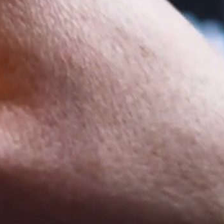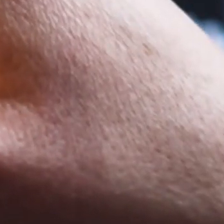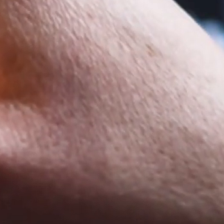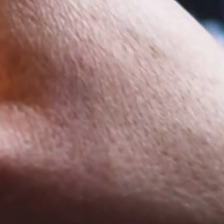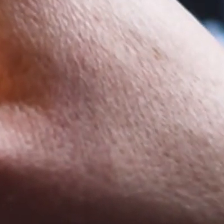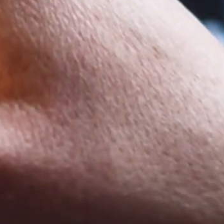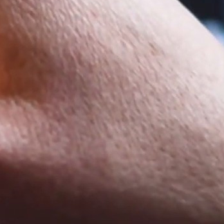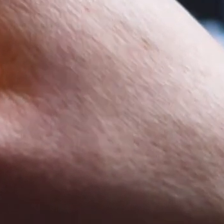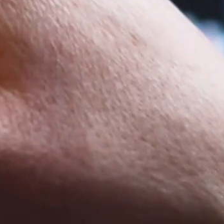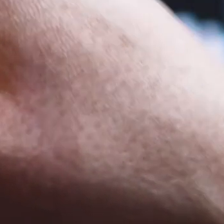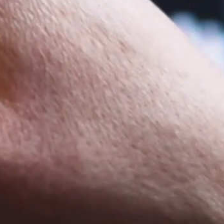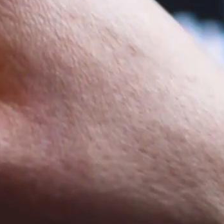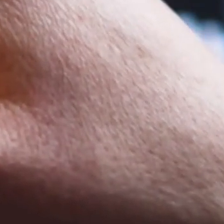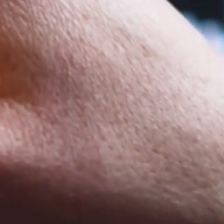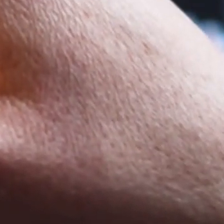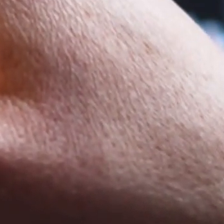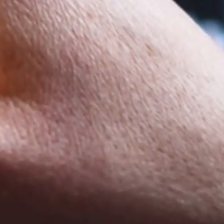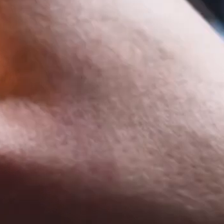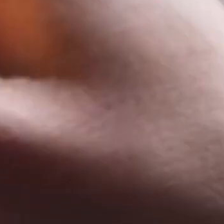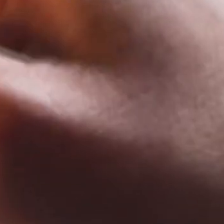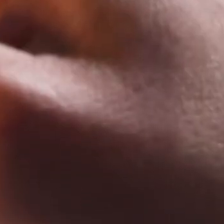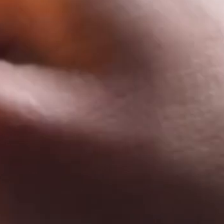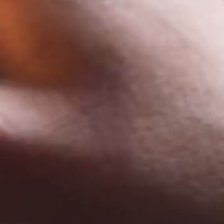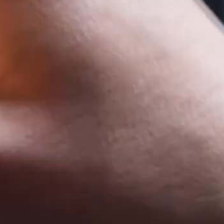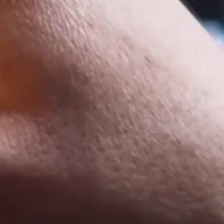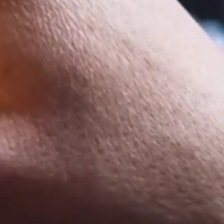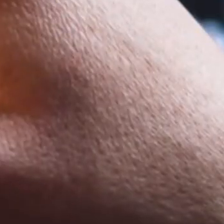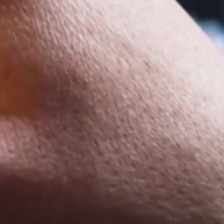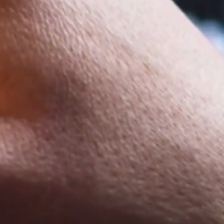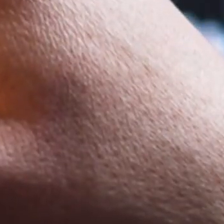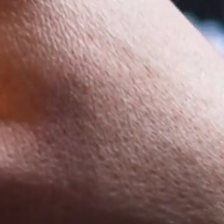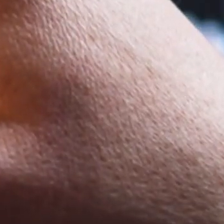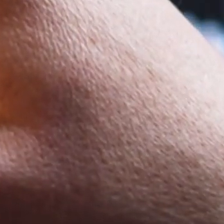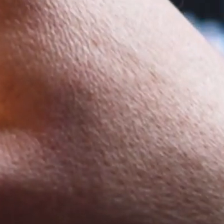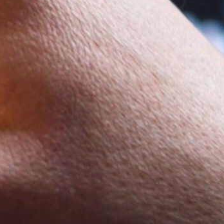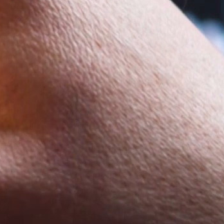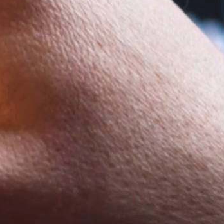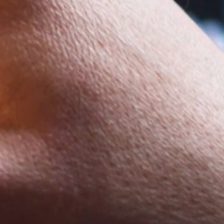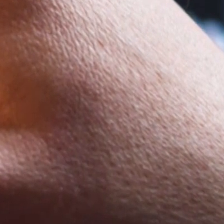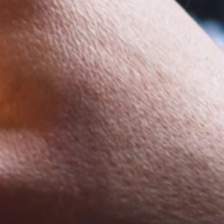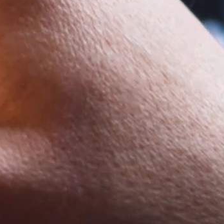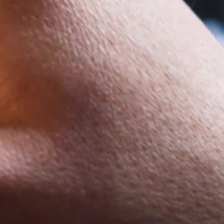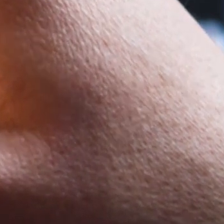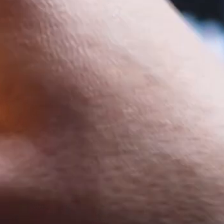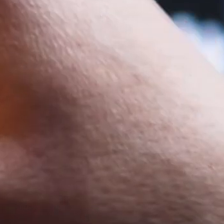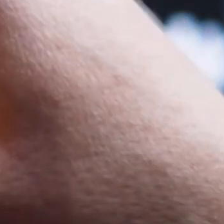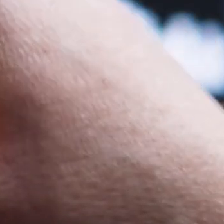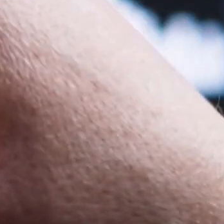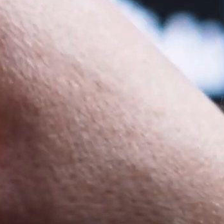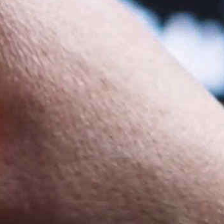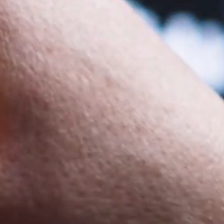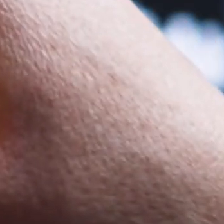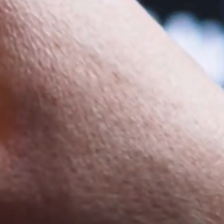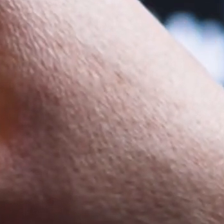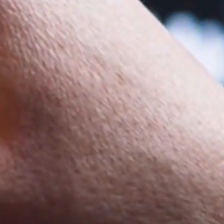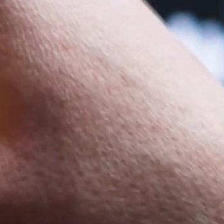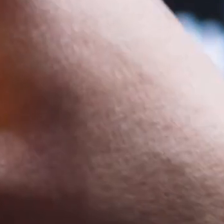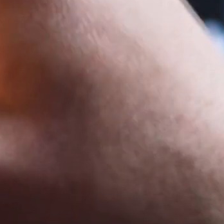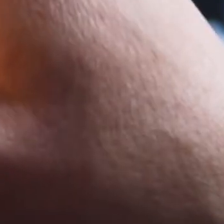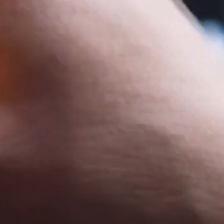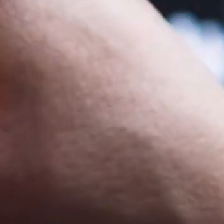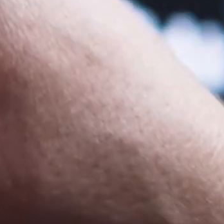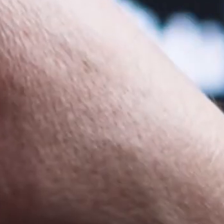de gosto, é uma questão de facilidade, de adaptação, sabe? Eu particularmente